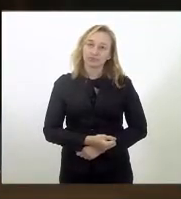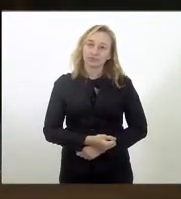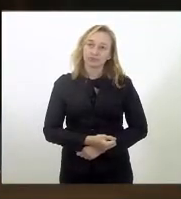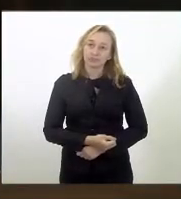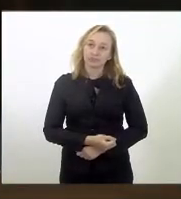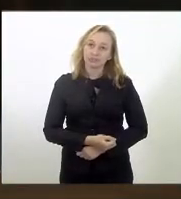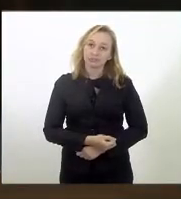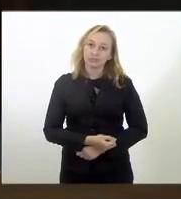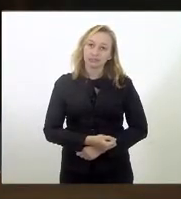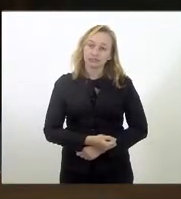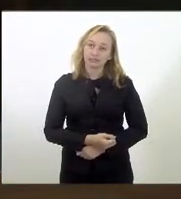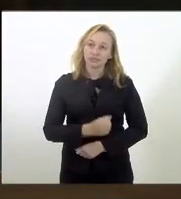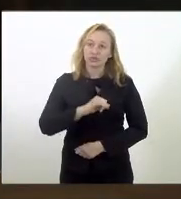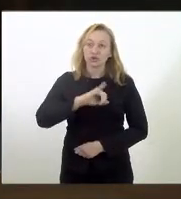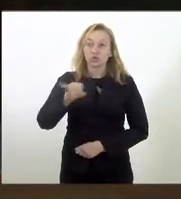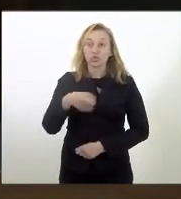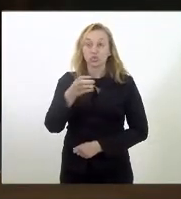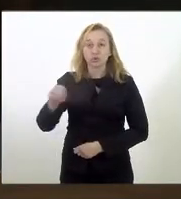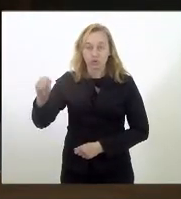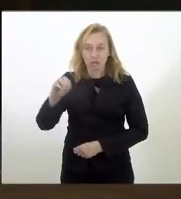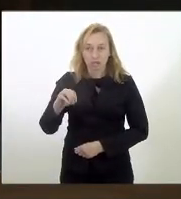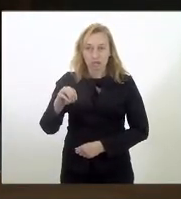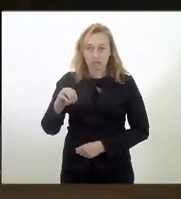saudoso Joãozinho,